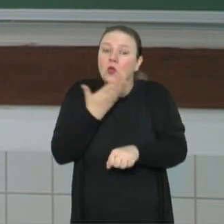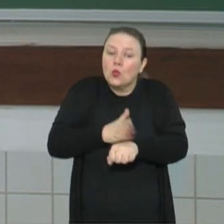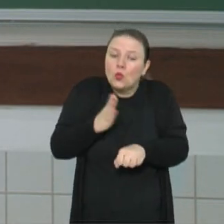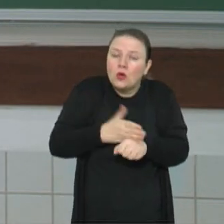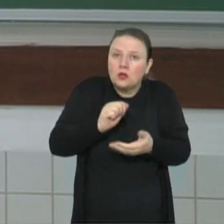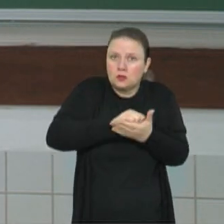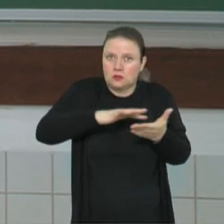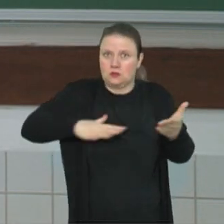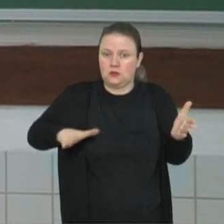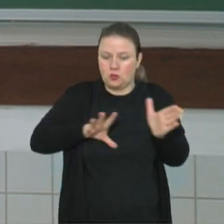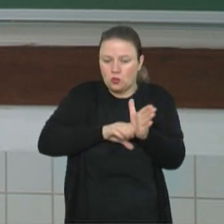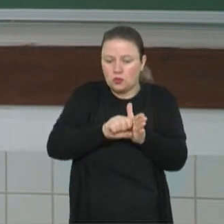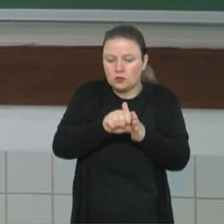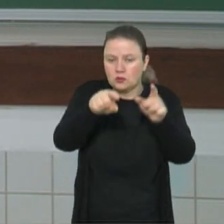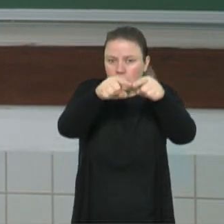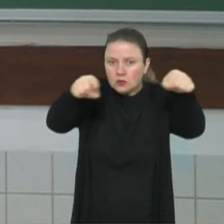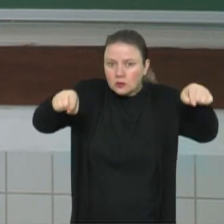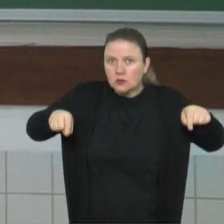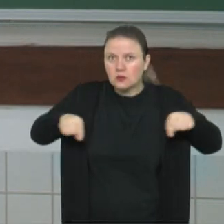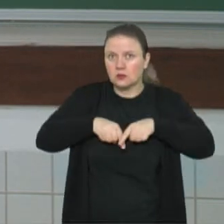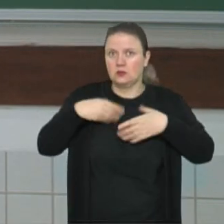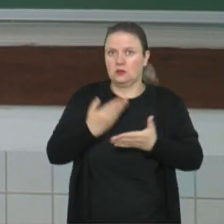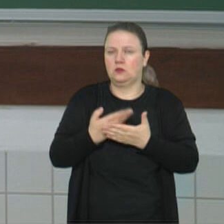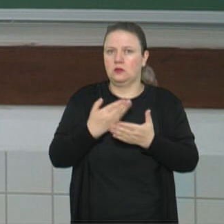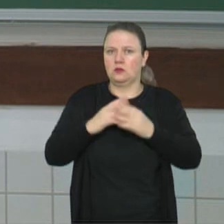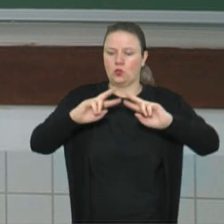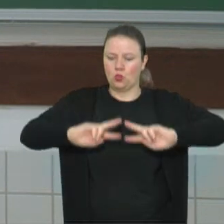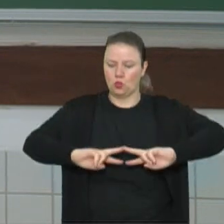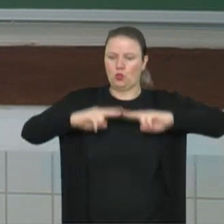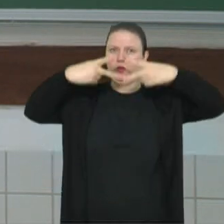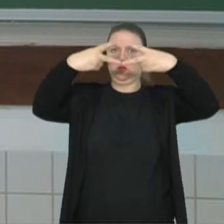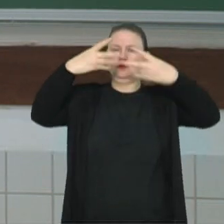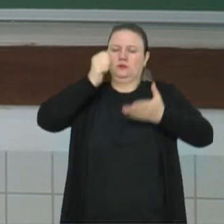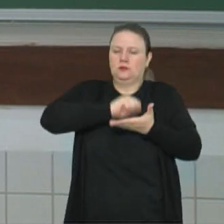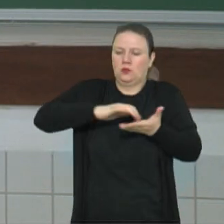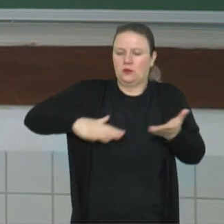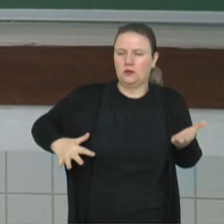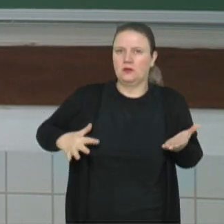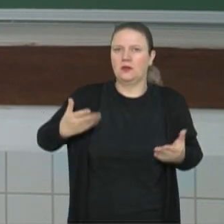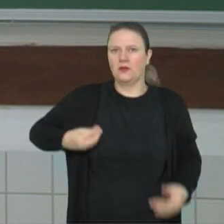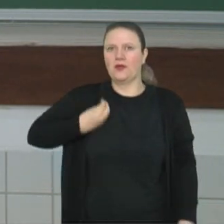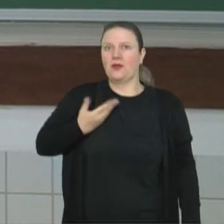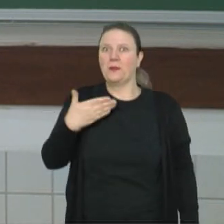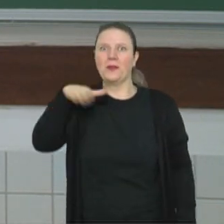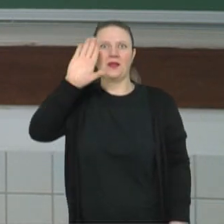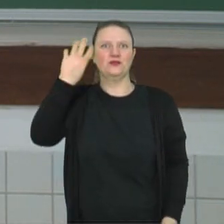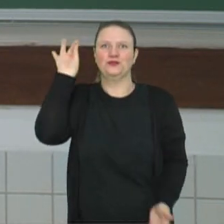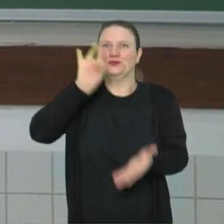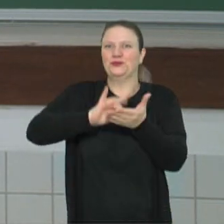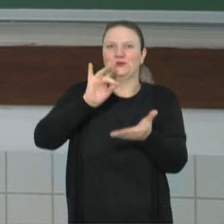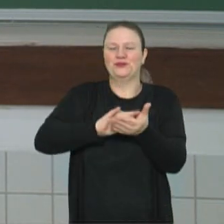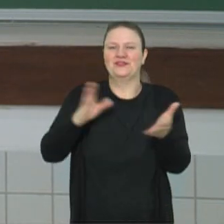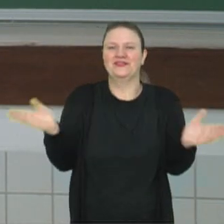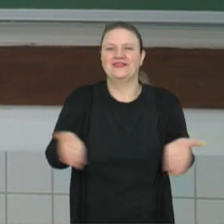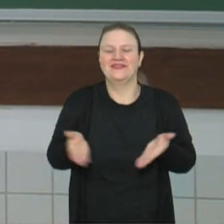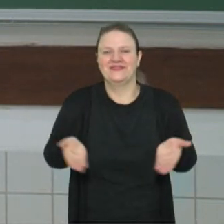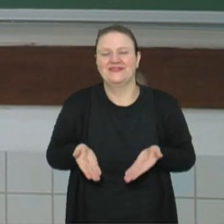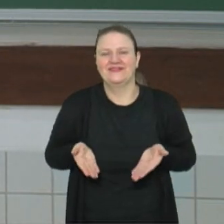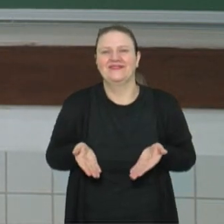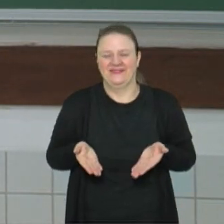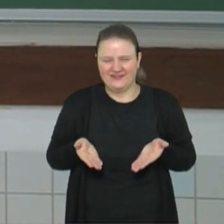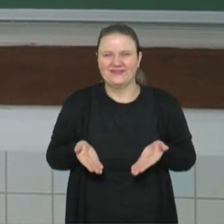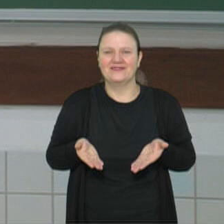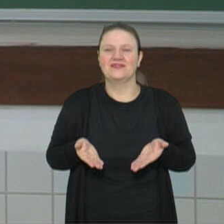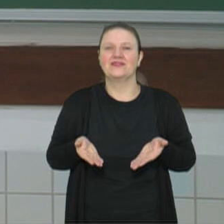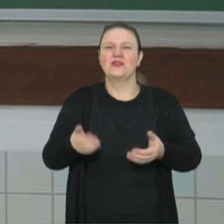dentro do Classroom, clica lá, abre as atividades, clica no primeiro link, faz as atividades, garanta a sua presença na aula de hoje. Sua presença é bastante importante.